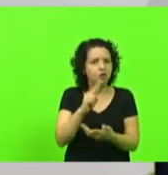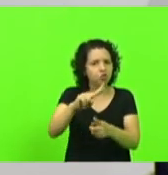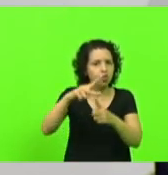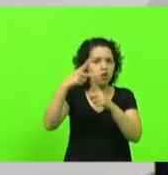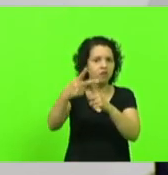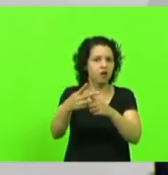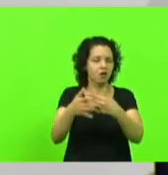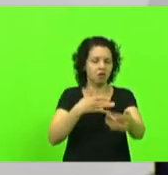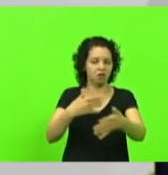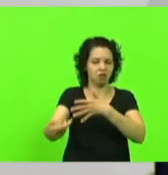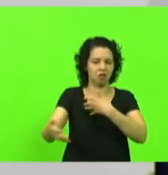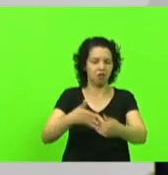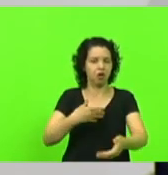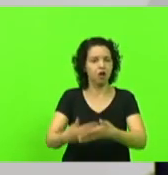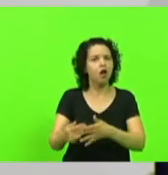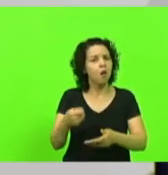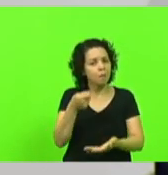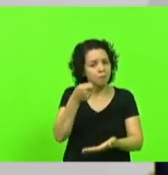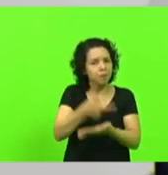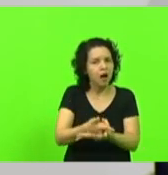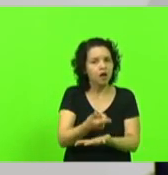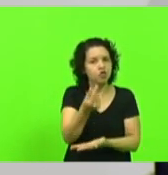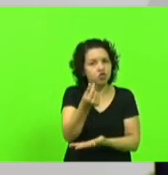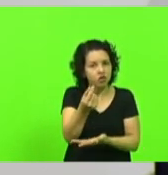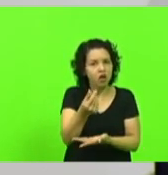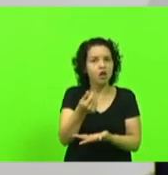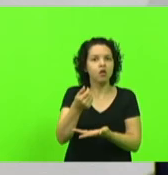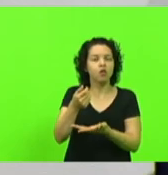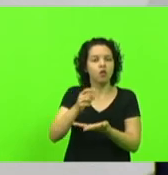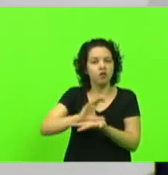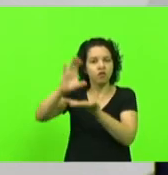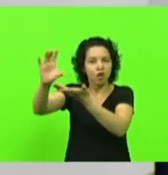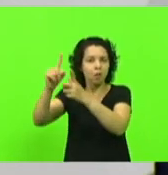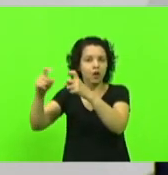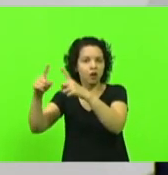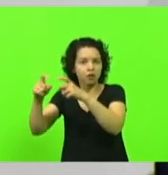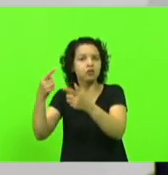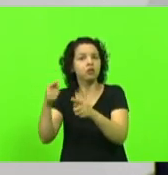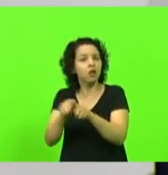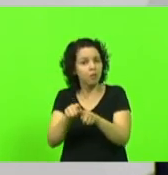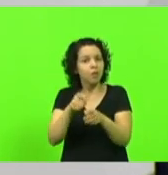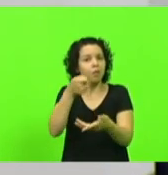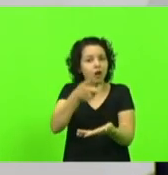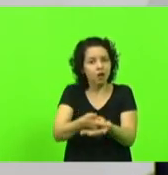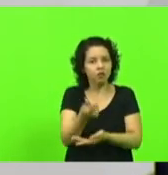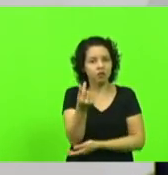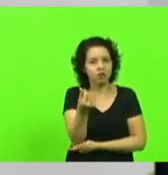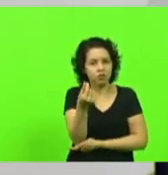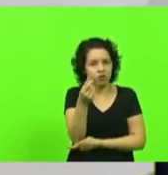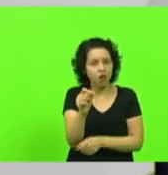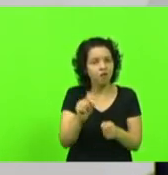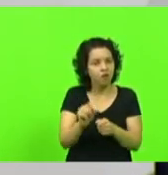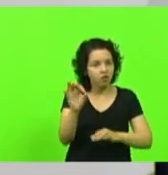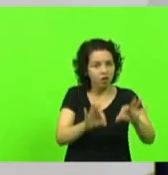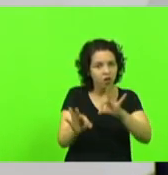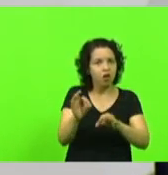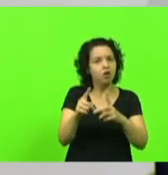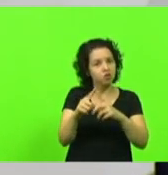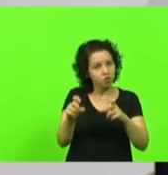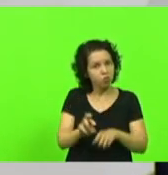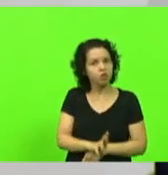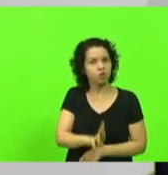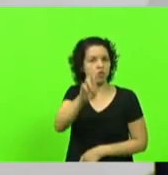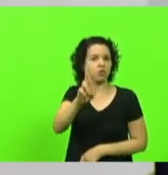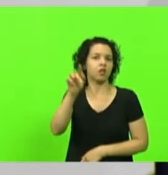coisa. Nós temos que pagar o dinheiro que enviamos para Brasília e temos que pagar o dinheiro para fazer o que seria a responsabilidade de Brasília.